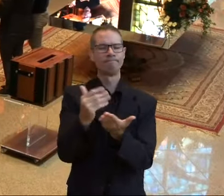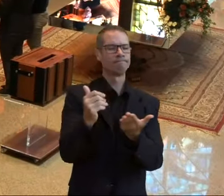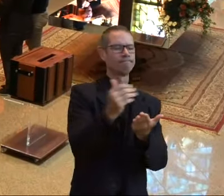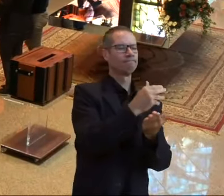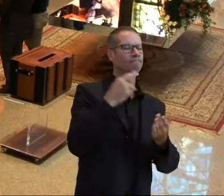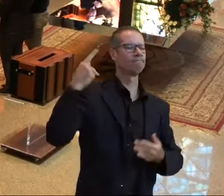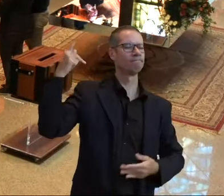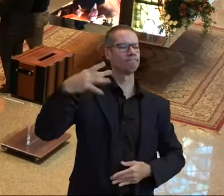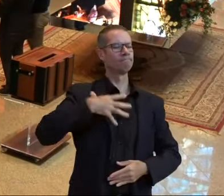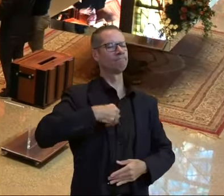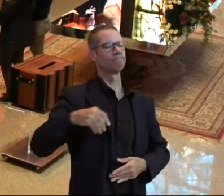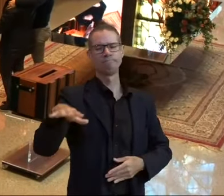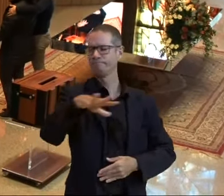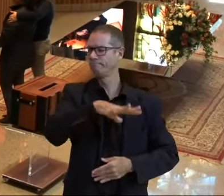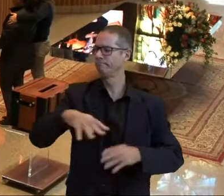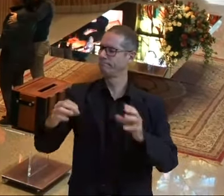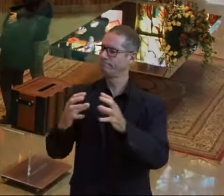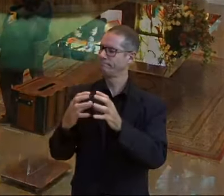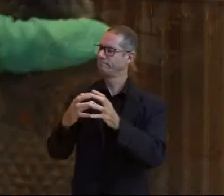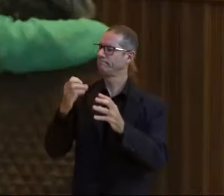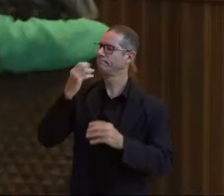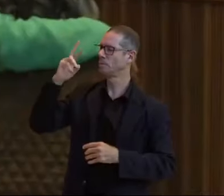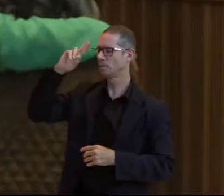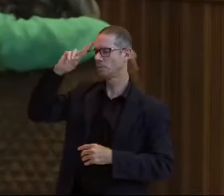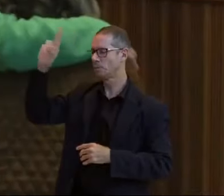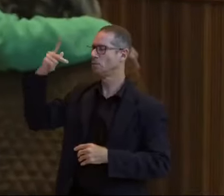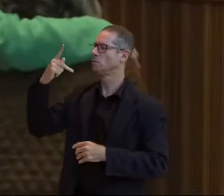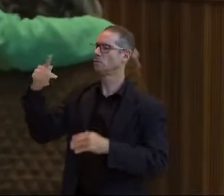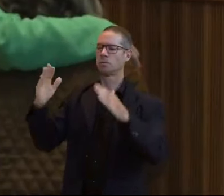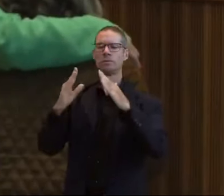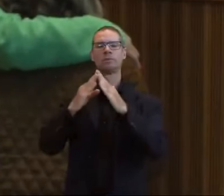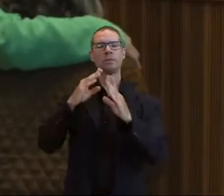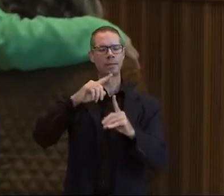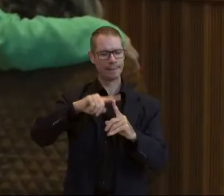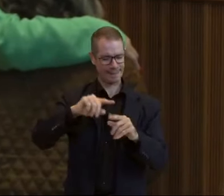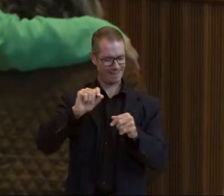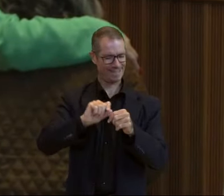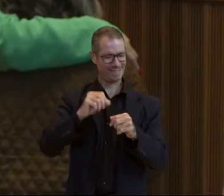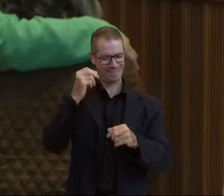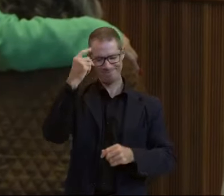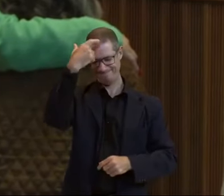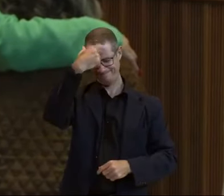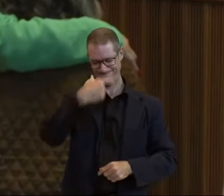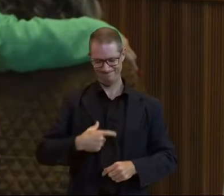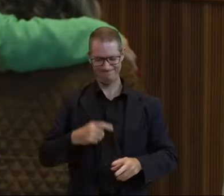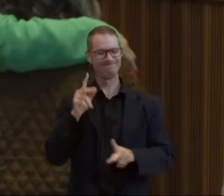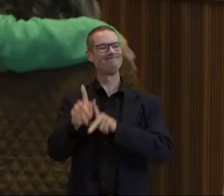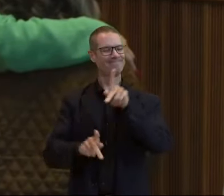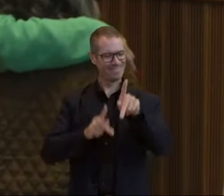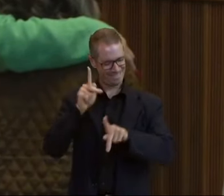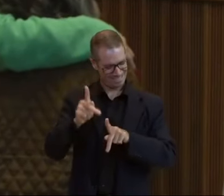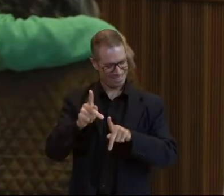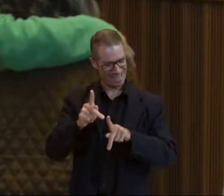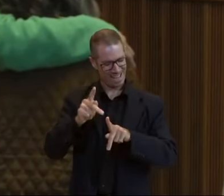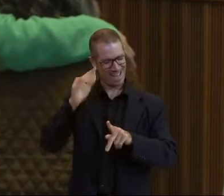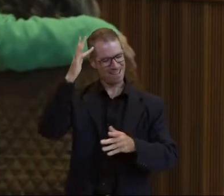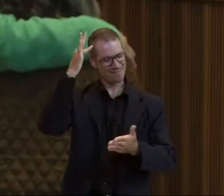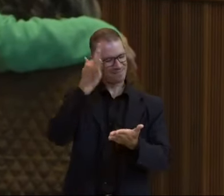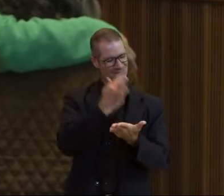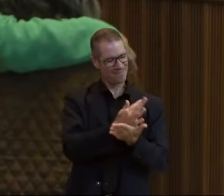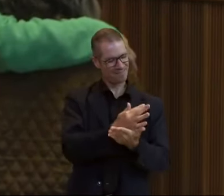filhinhos. Ah, que bom, Senhor, que a tua igreja é feita de gente. Gente que professa fé